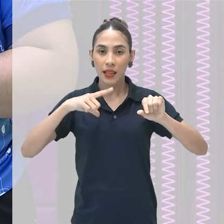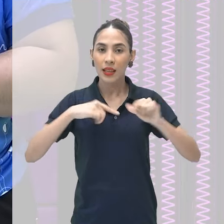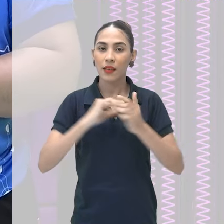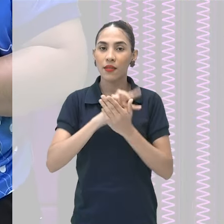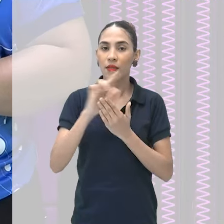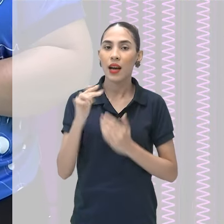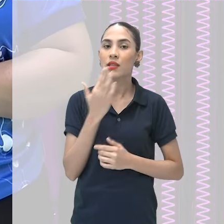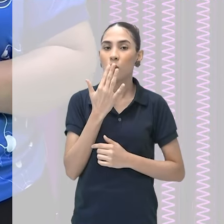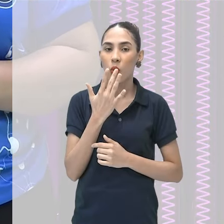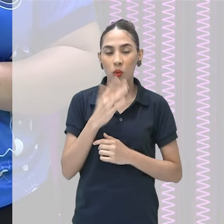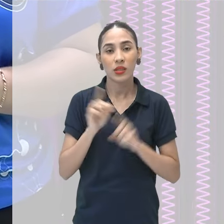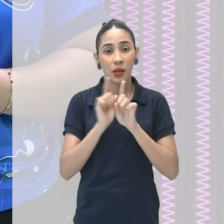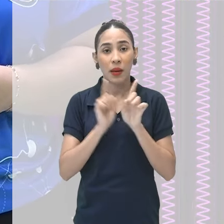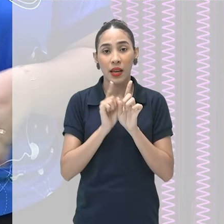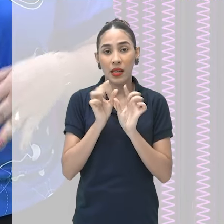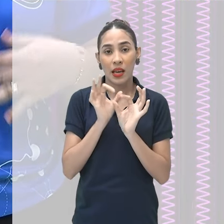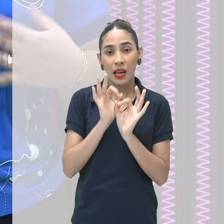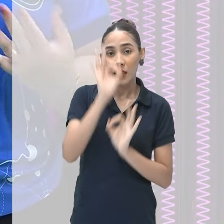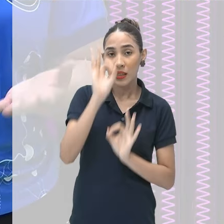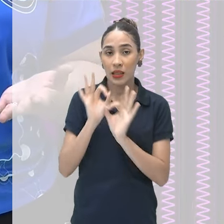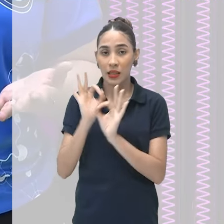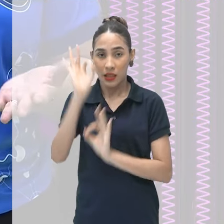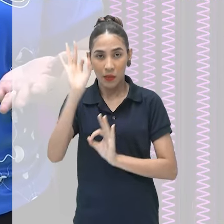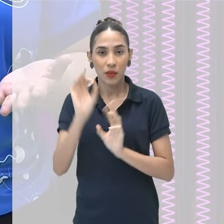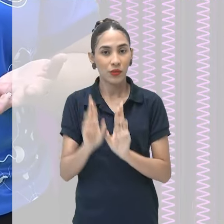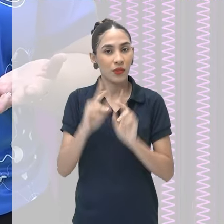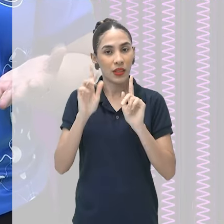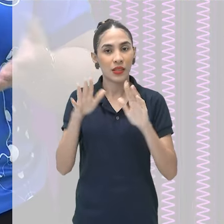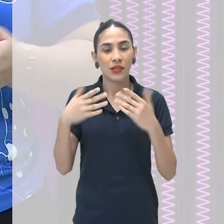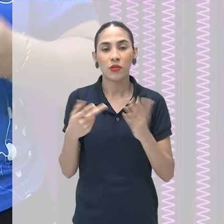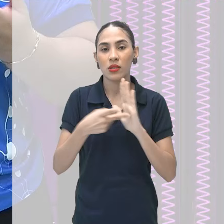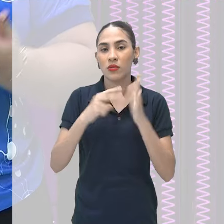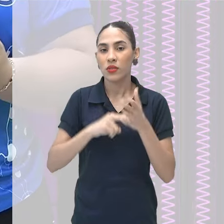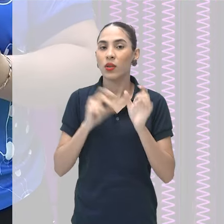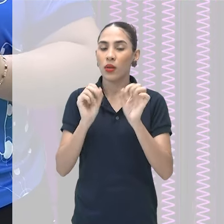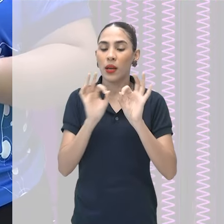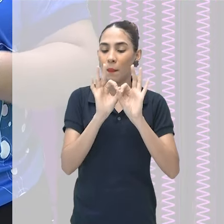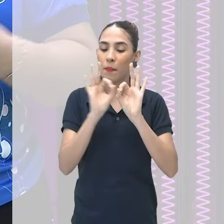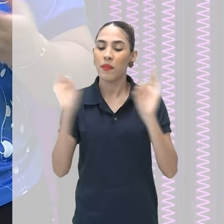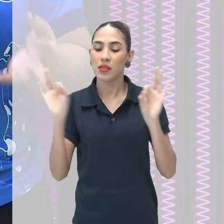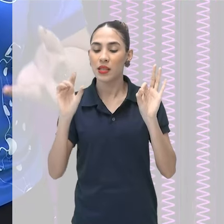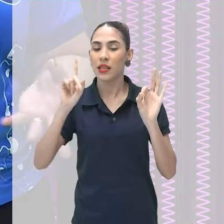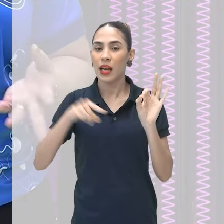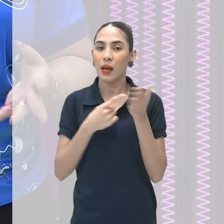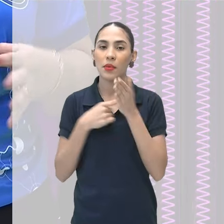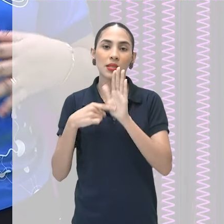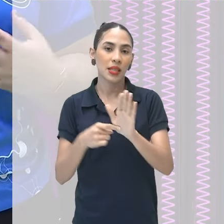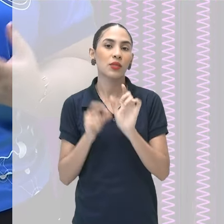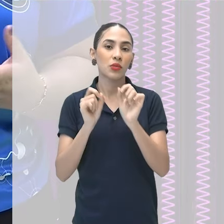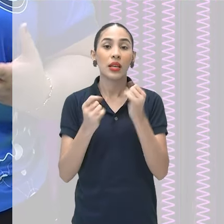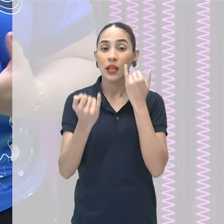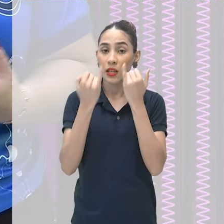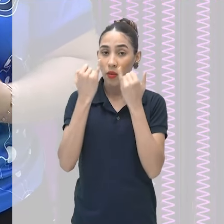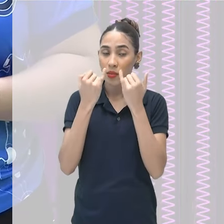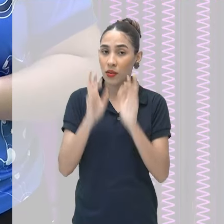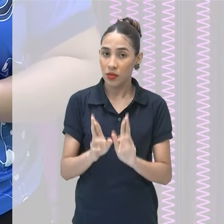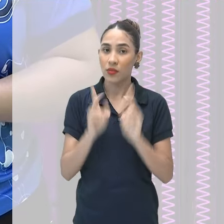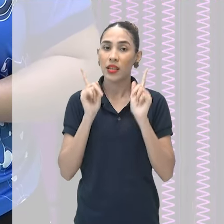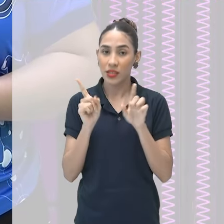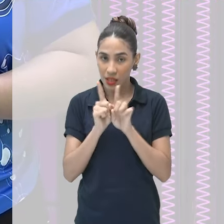também tamanhos diferentes. Então, significa que essas medidas elas estão representando os dados